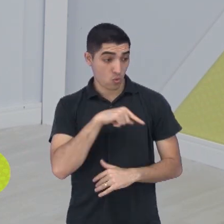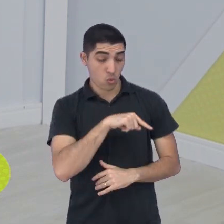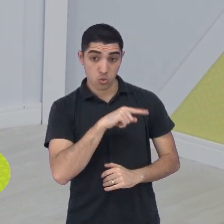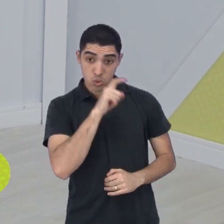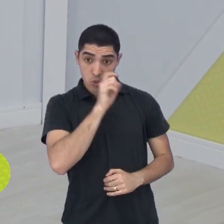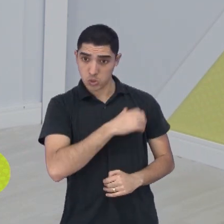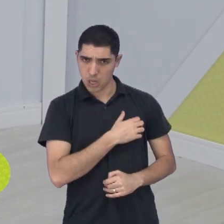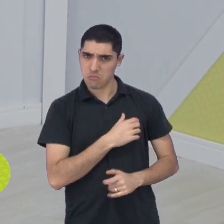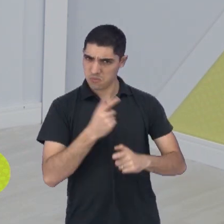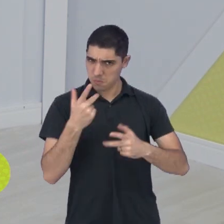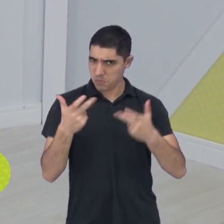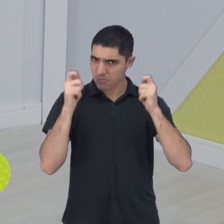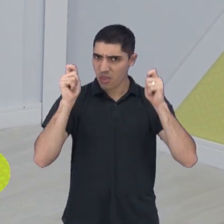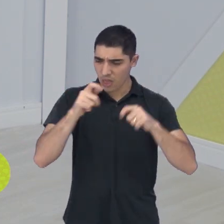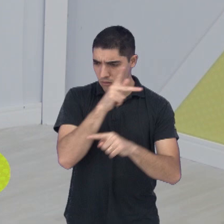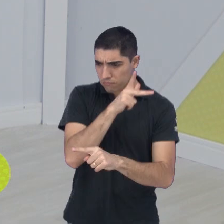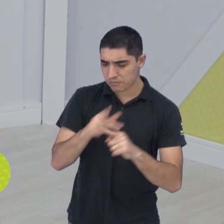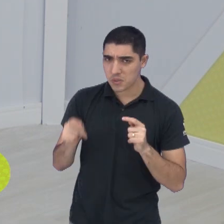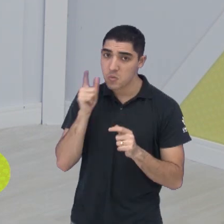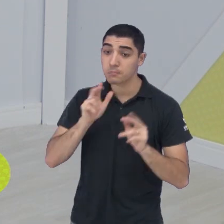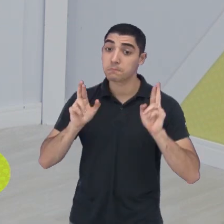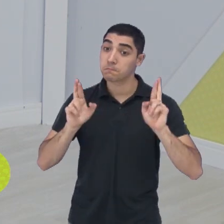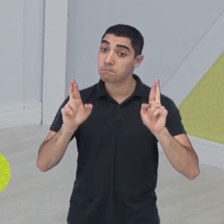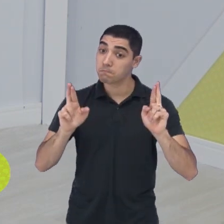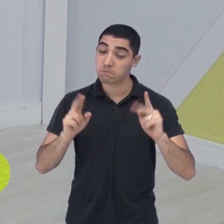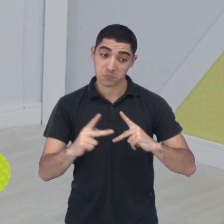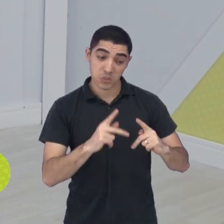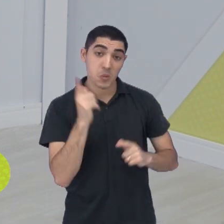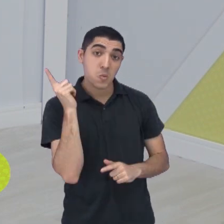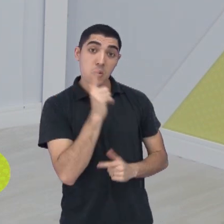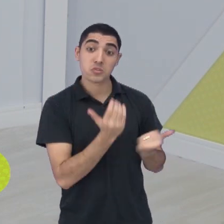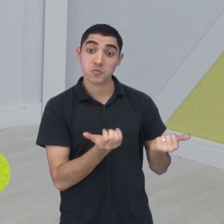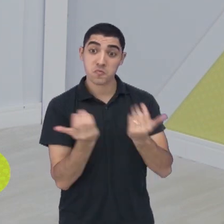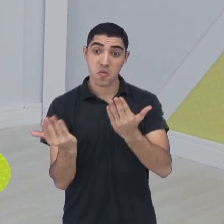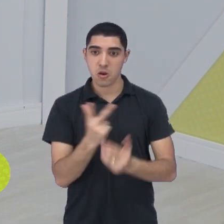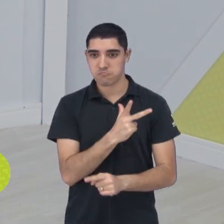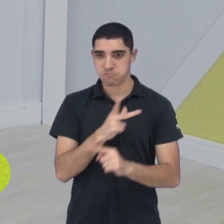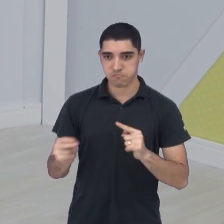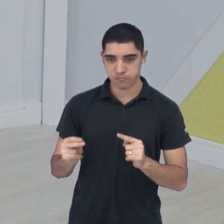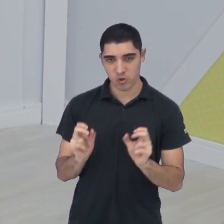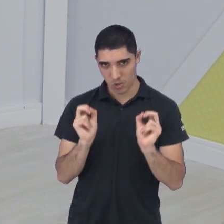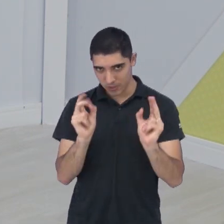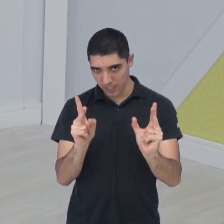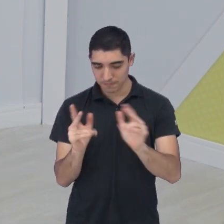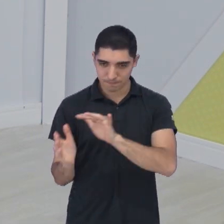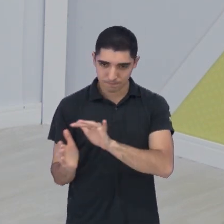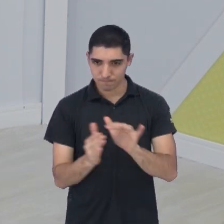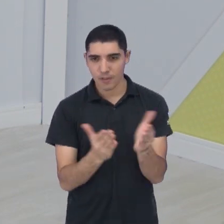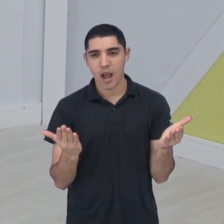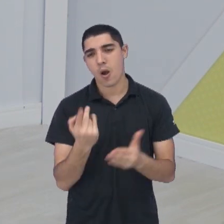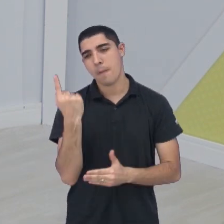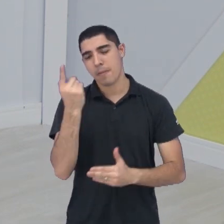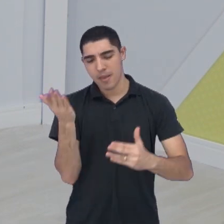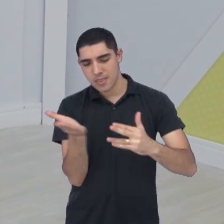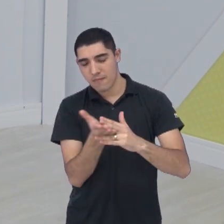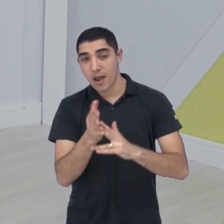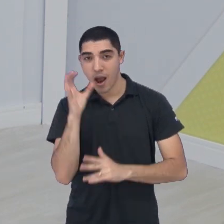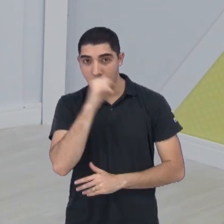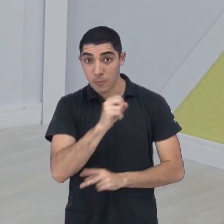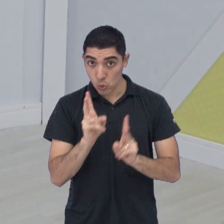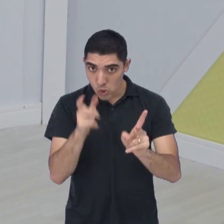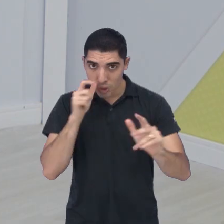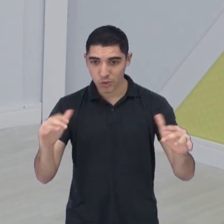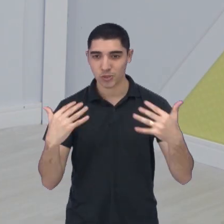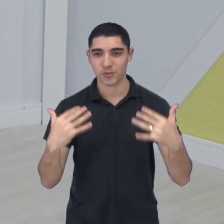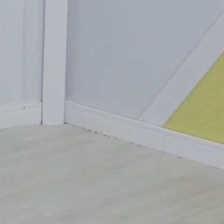os meninos do Guarani também. Vamos torcer, quem sabe o São José traz uma vitória lá de Campinas, tá certo? A gente vai para o primeiro intervalo do dia, não sai daí,